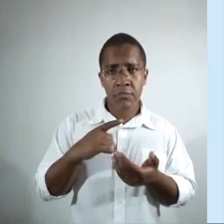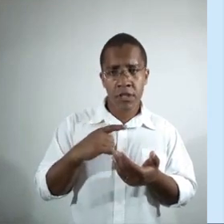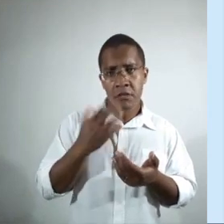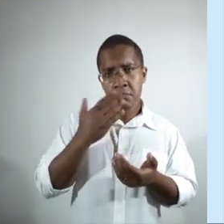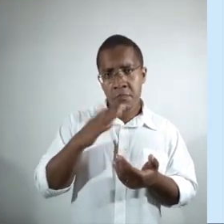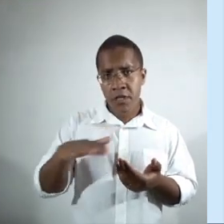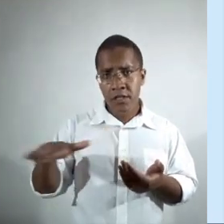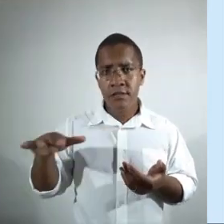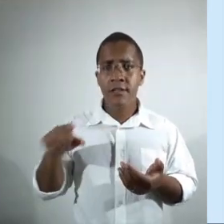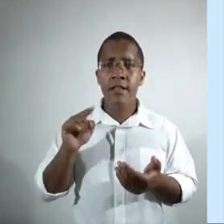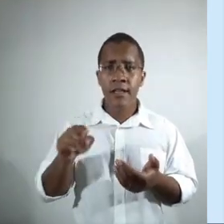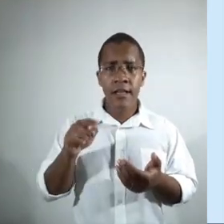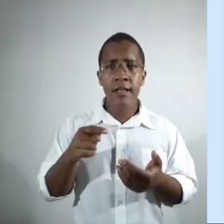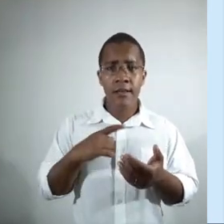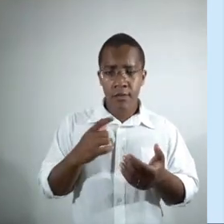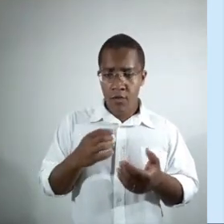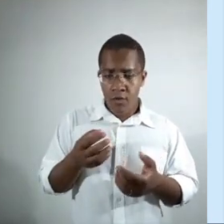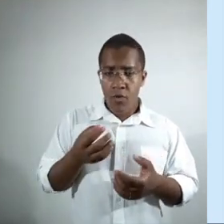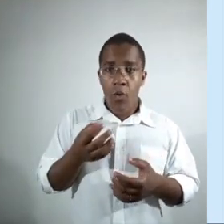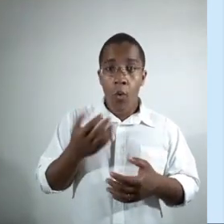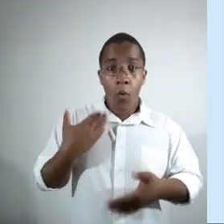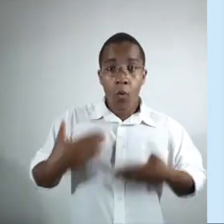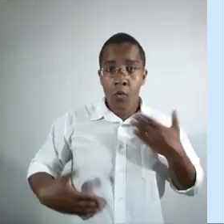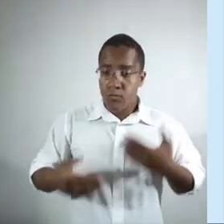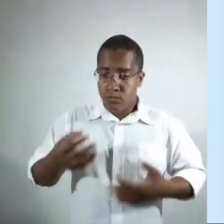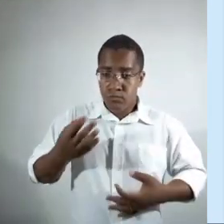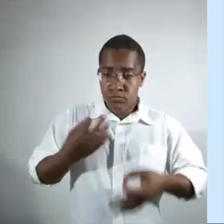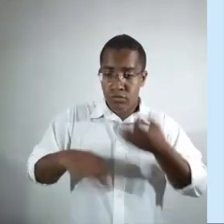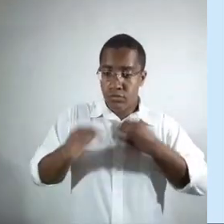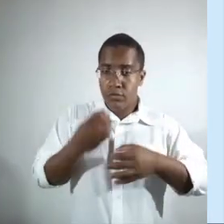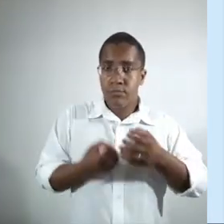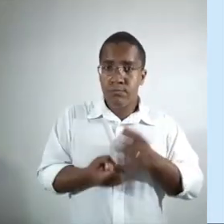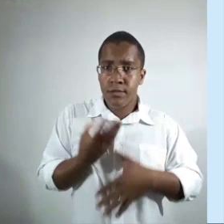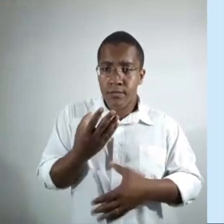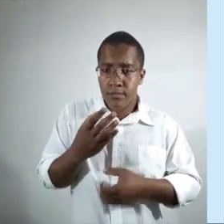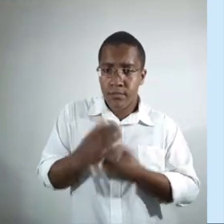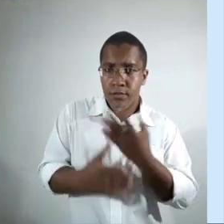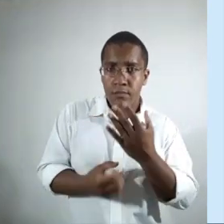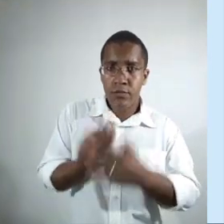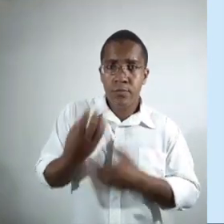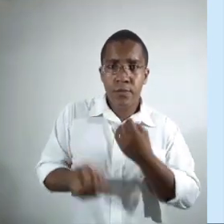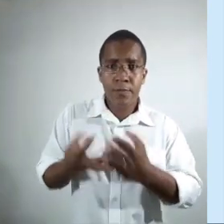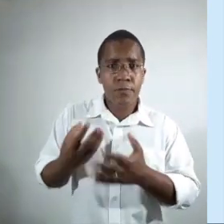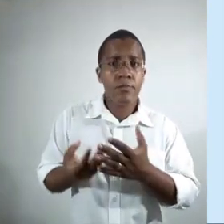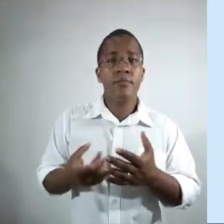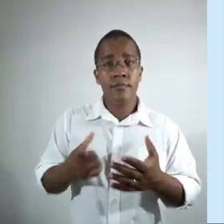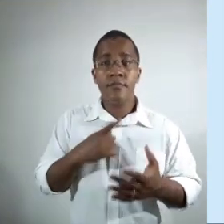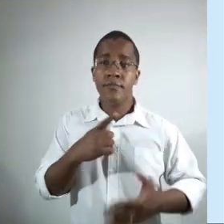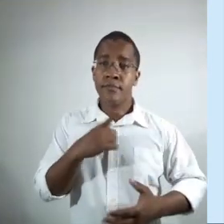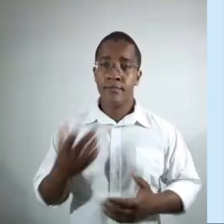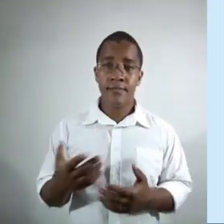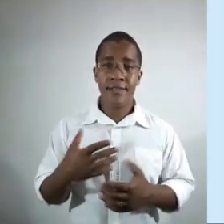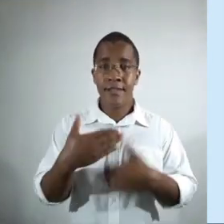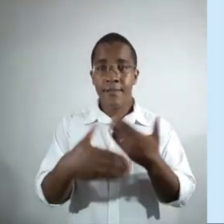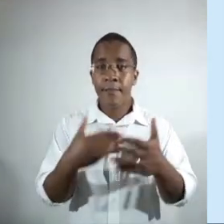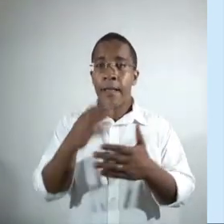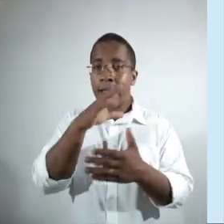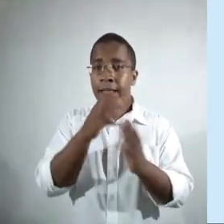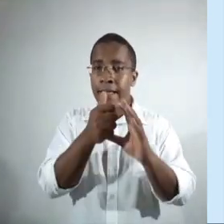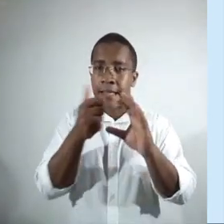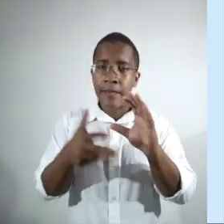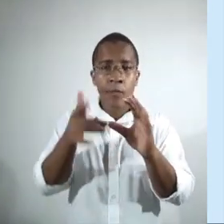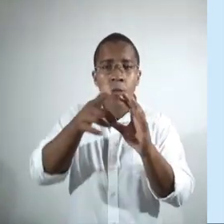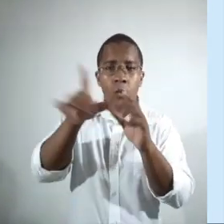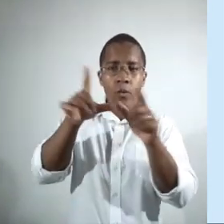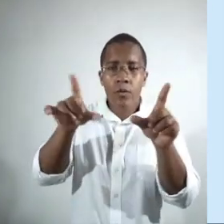e na fase infantil, eles são muito produzidos. Esses hormônios também vão trazer outras características que nós vamos aprender